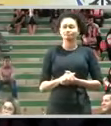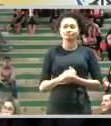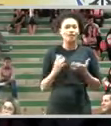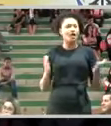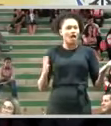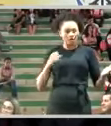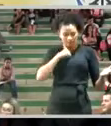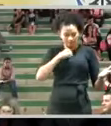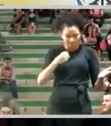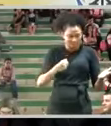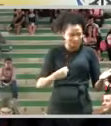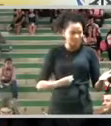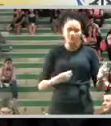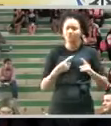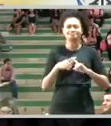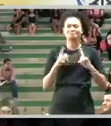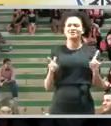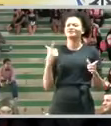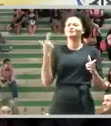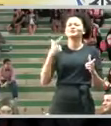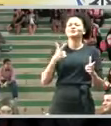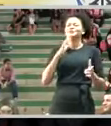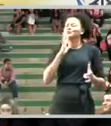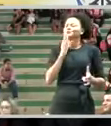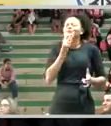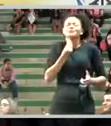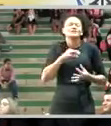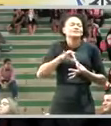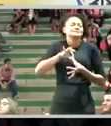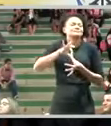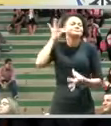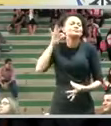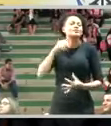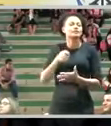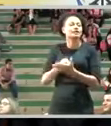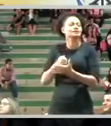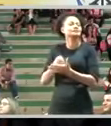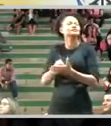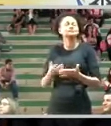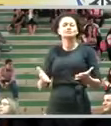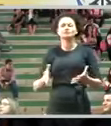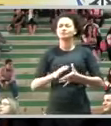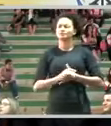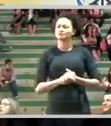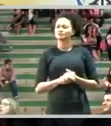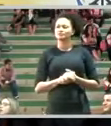Eram sacerdotes, mas não tinham conhecimento espiritual da exigência da arca.